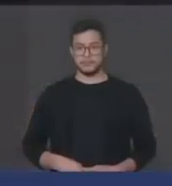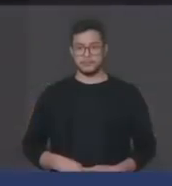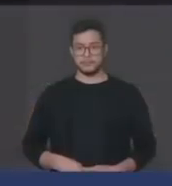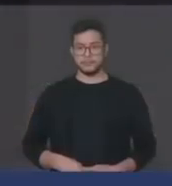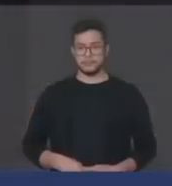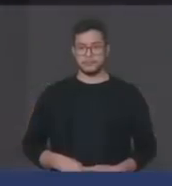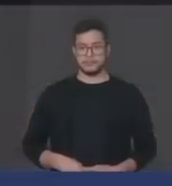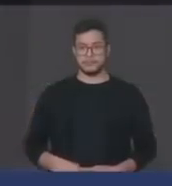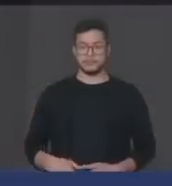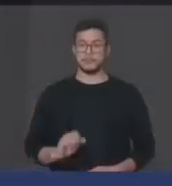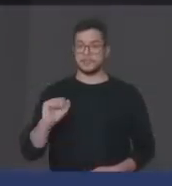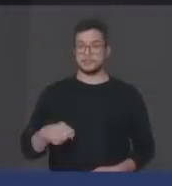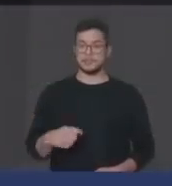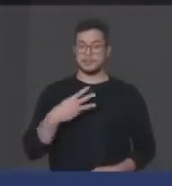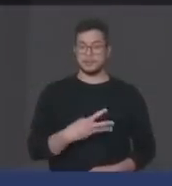371.